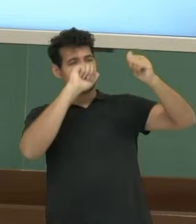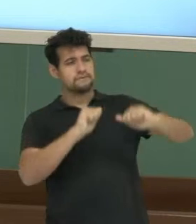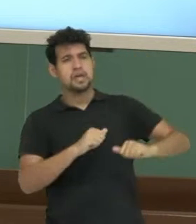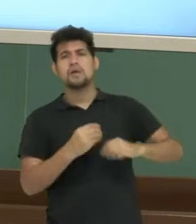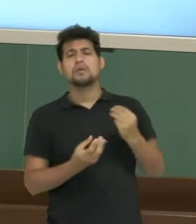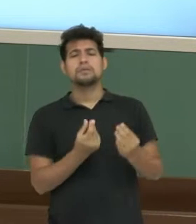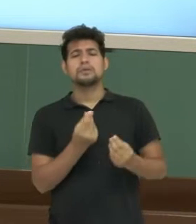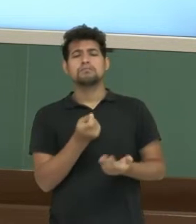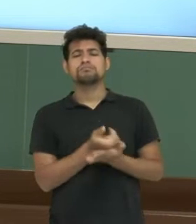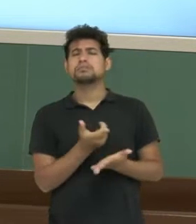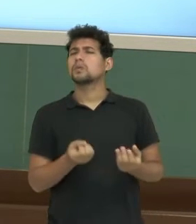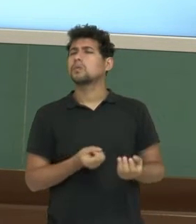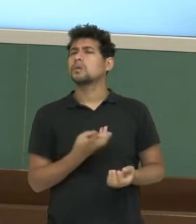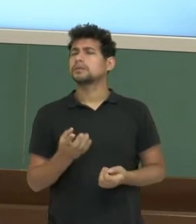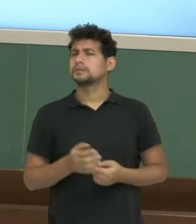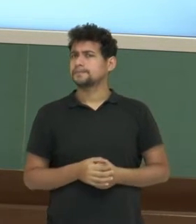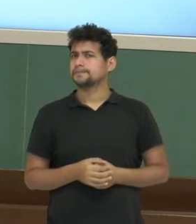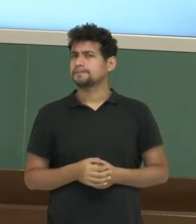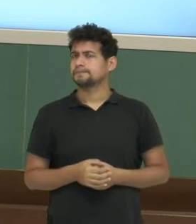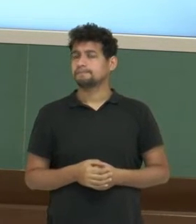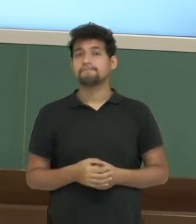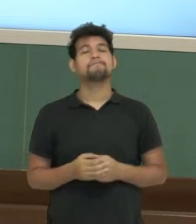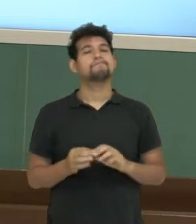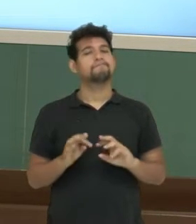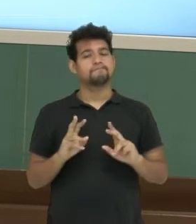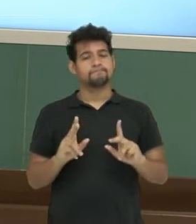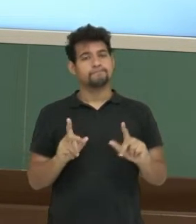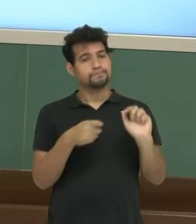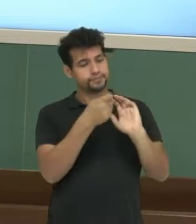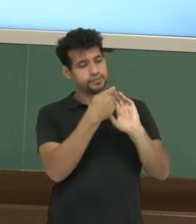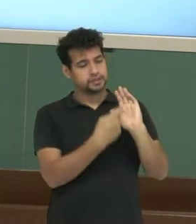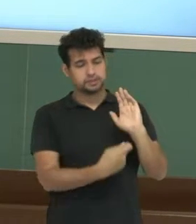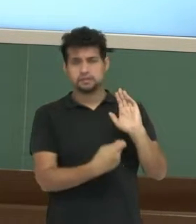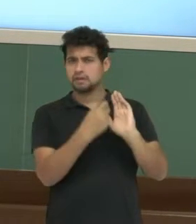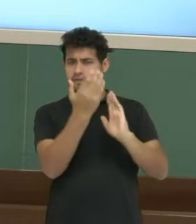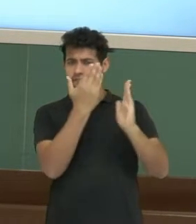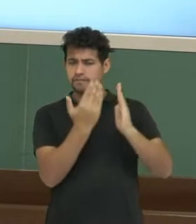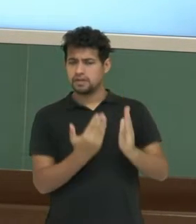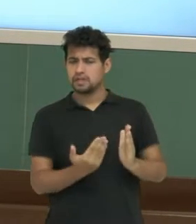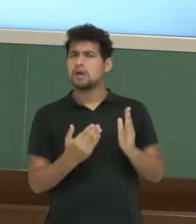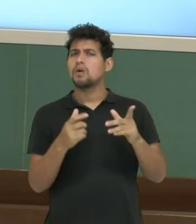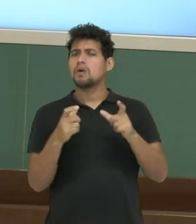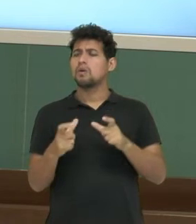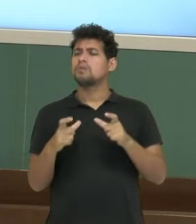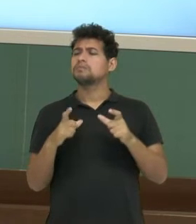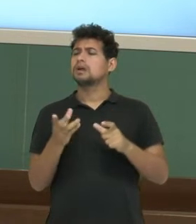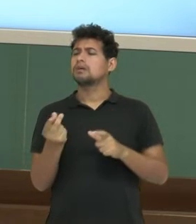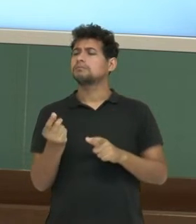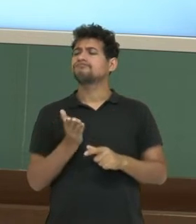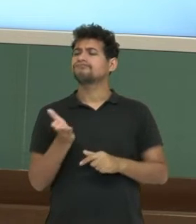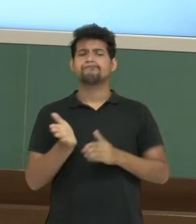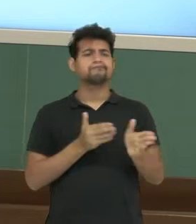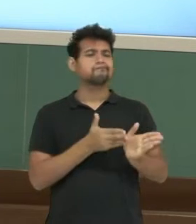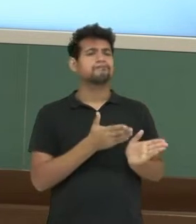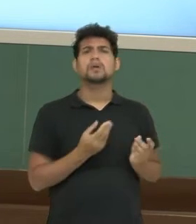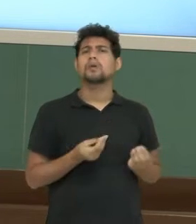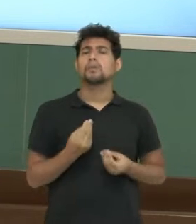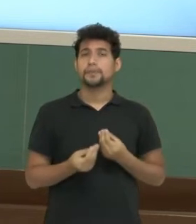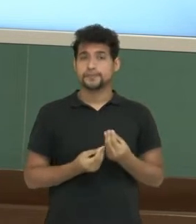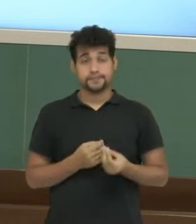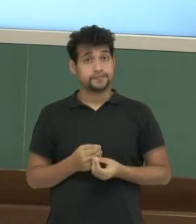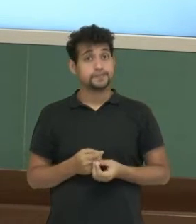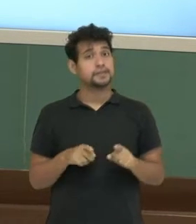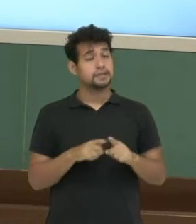está sendo gasto. Isso, com todas essas anotações você pode avaliar onde que está indo o seu dinheiro. E você